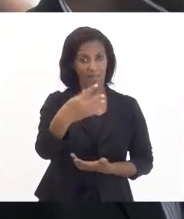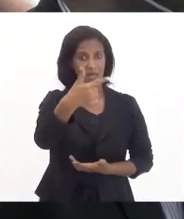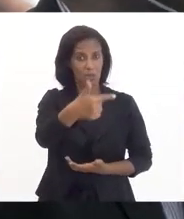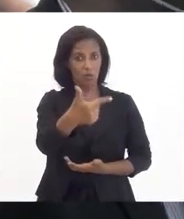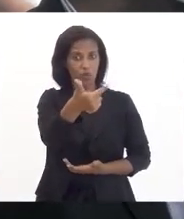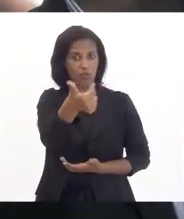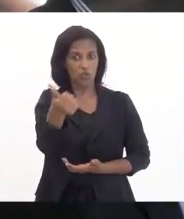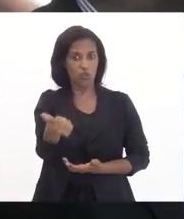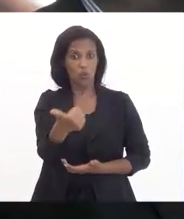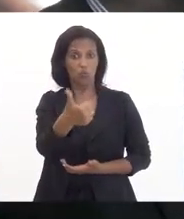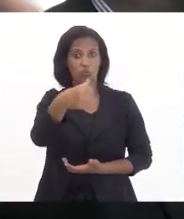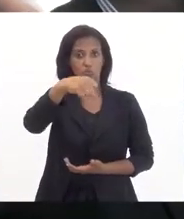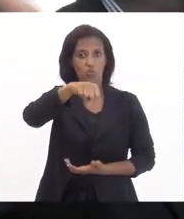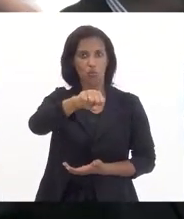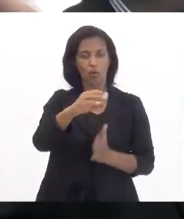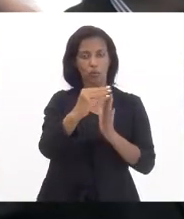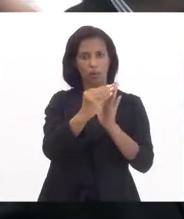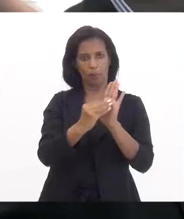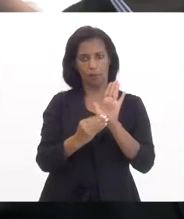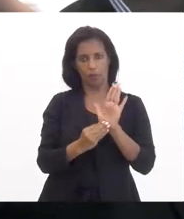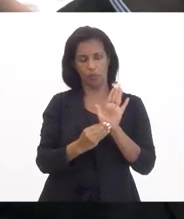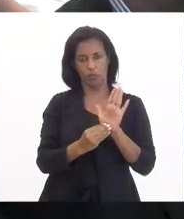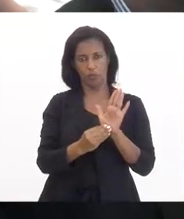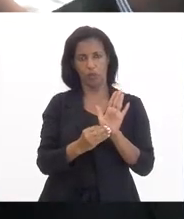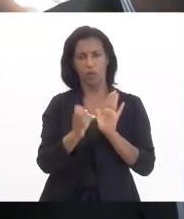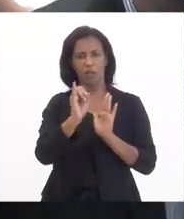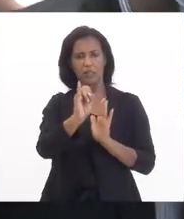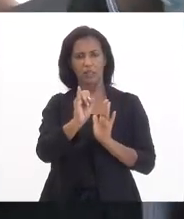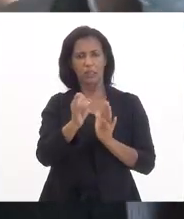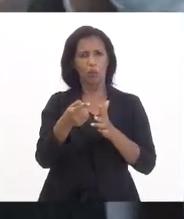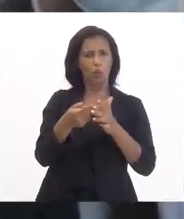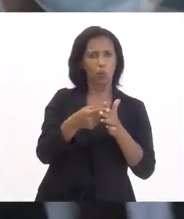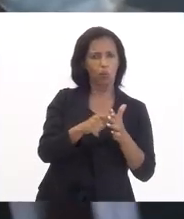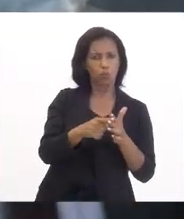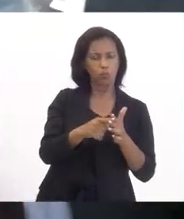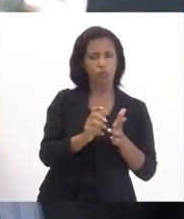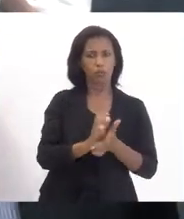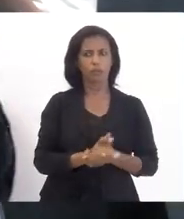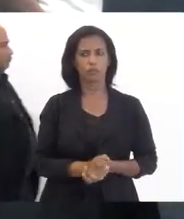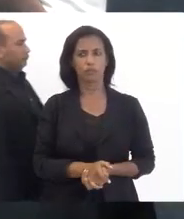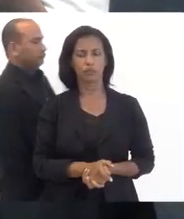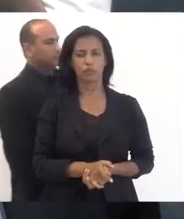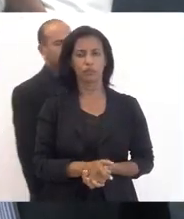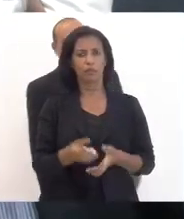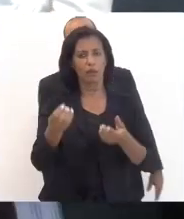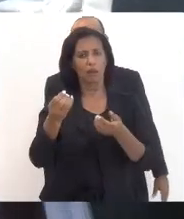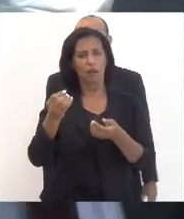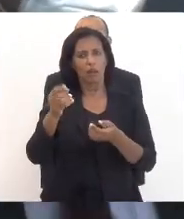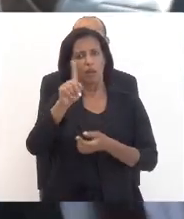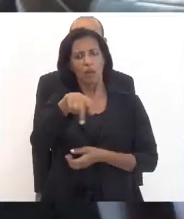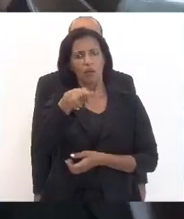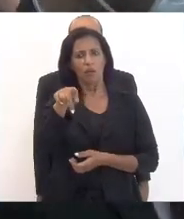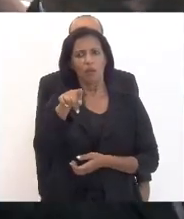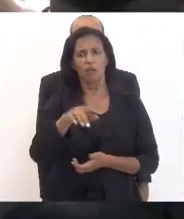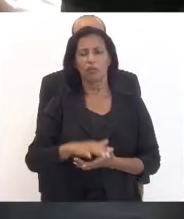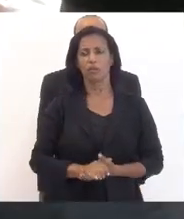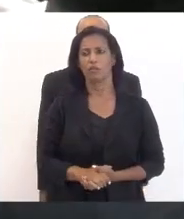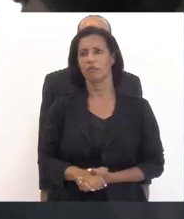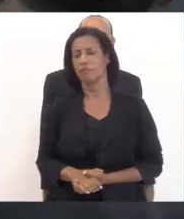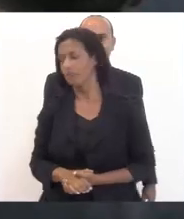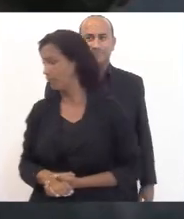É o 18 da pauta. Se deu manutenção. Nós derrubamos o veto do 18. Não,